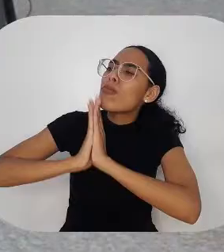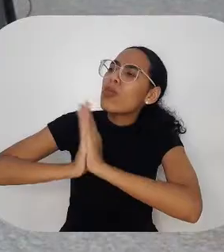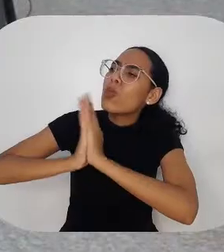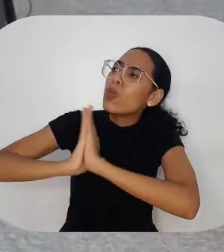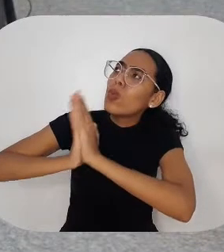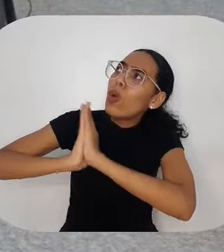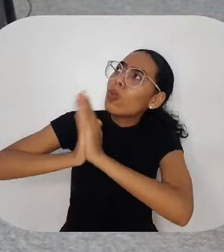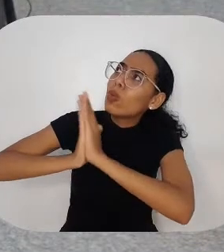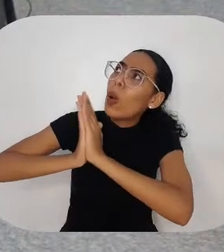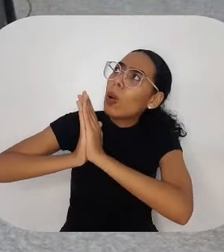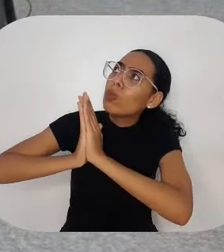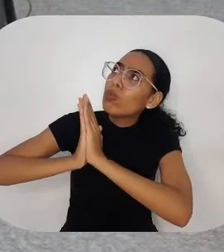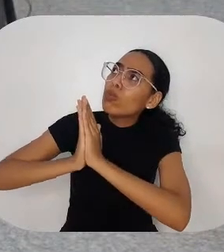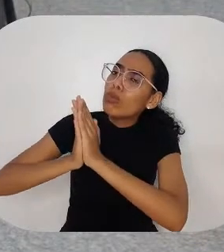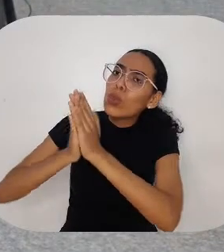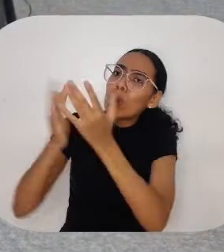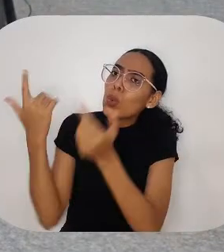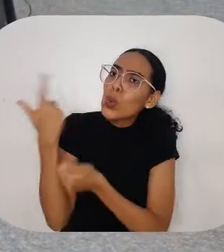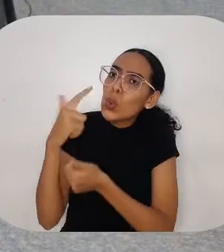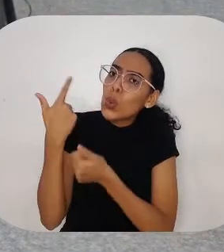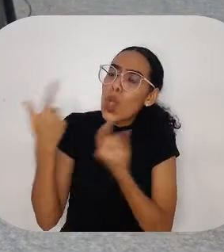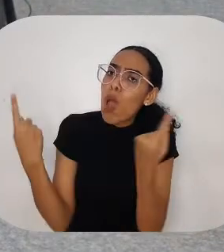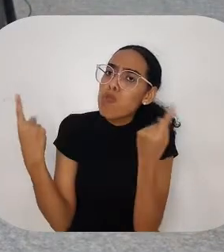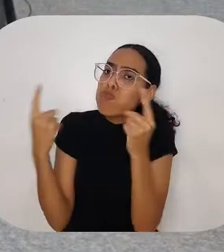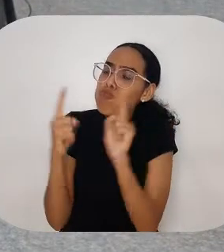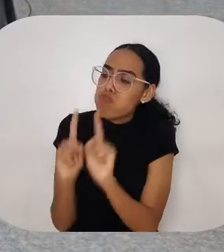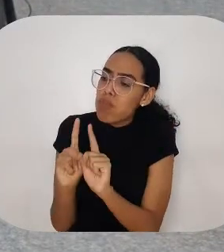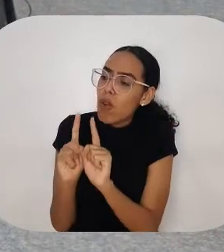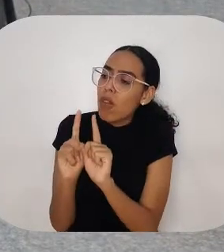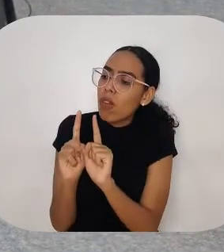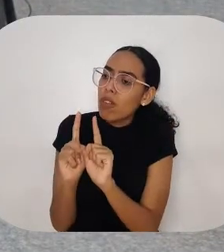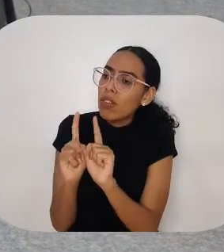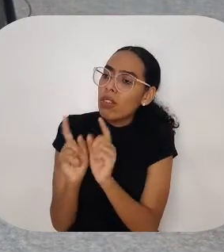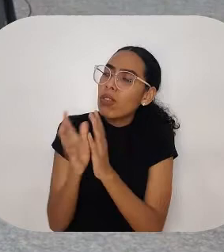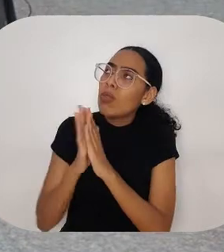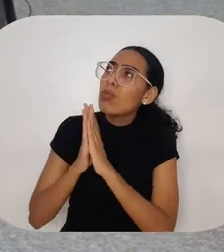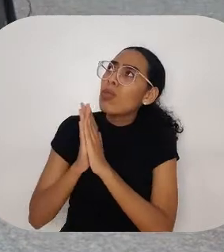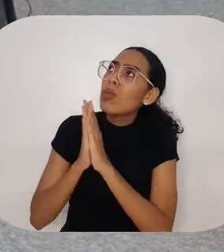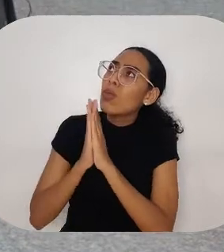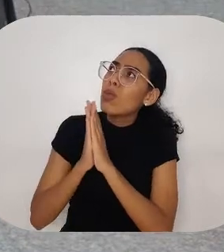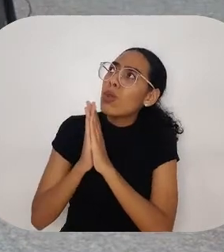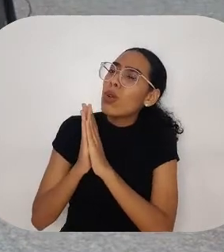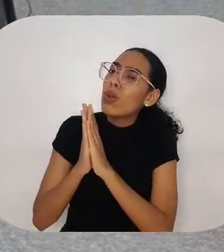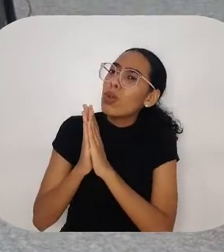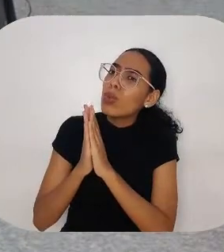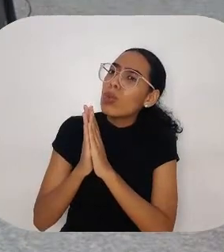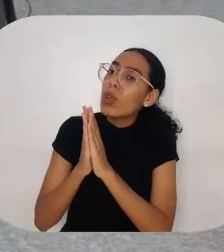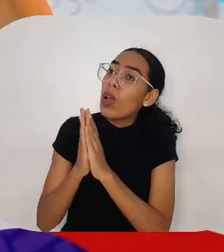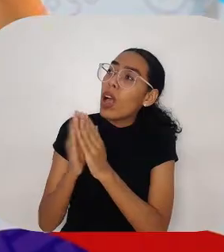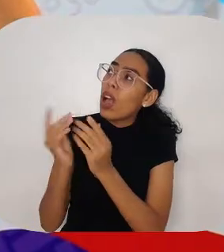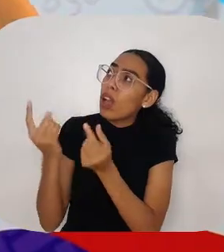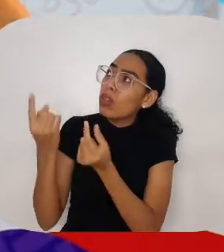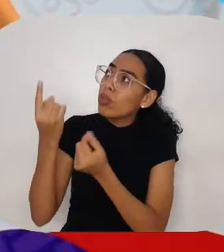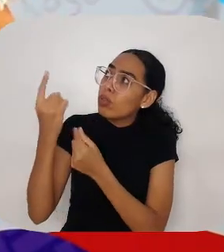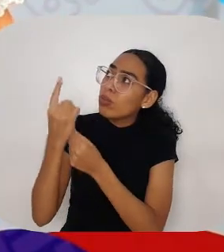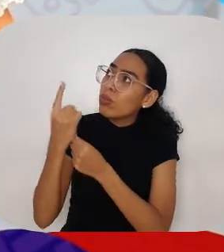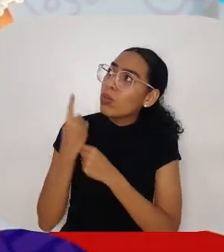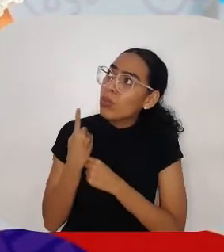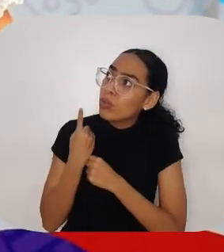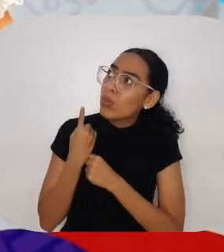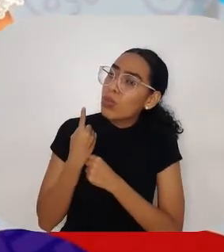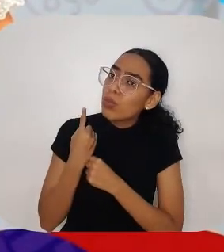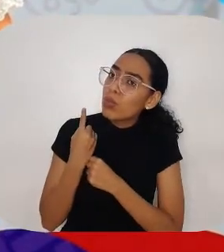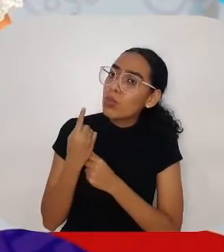pediu: estrela, eu não tenho par para esse São João. Você poderia ser o meu